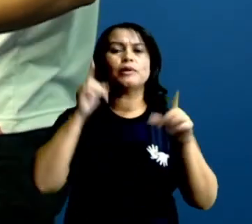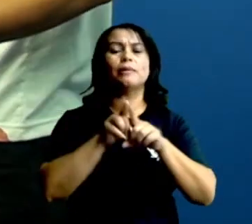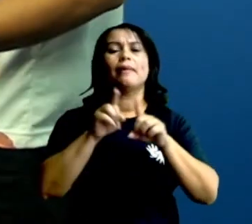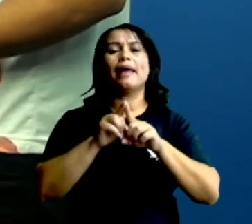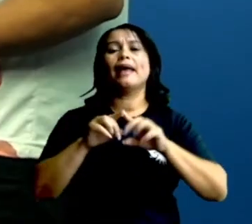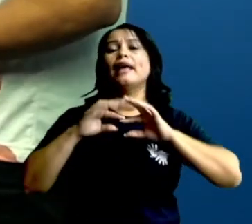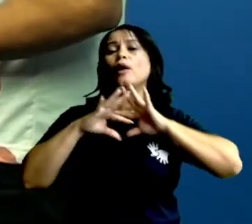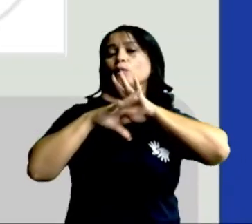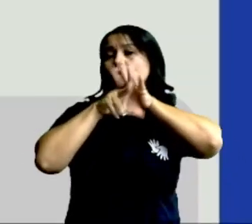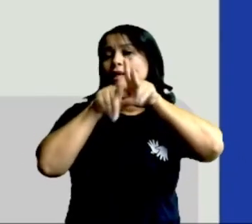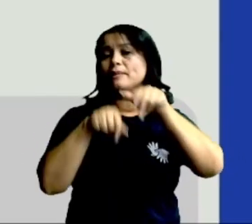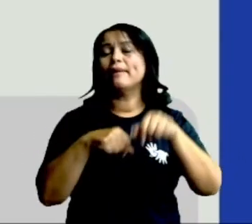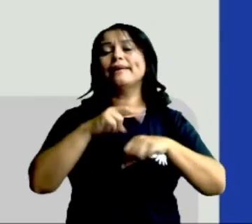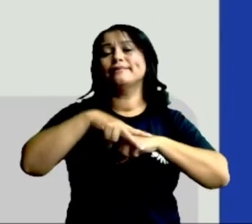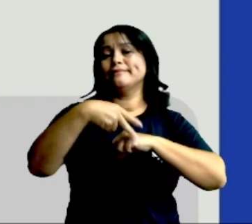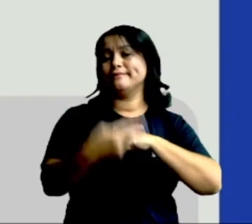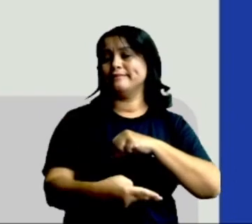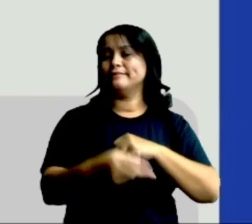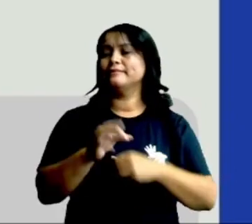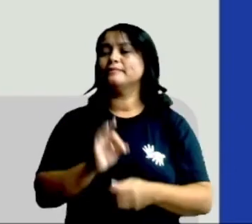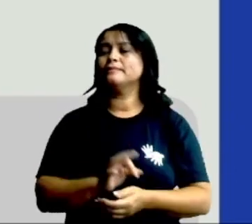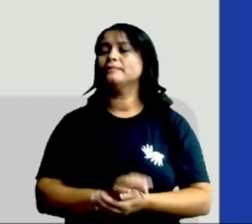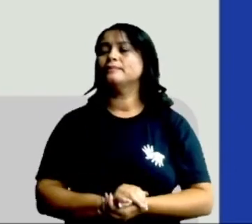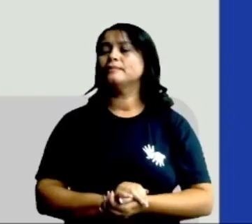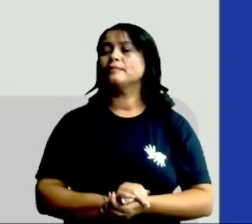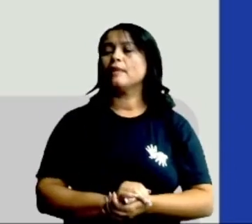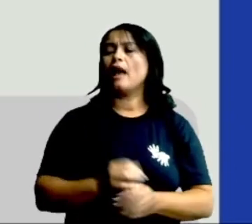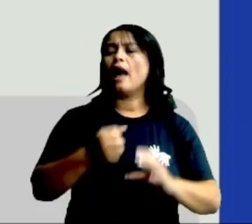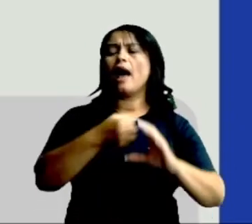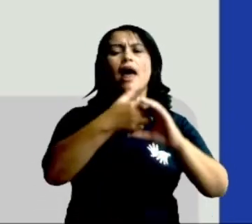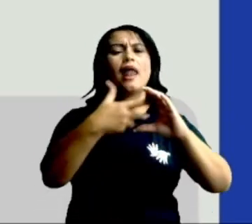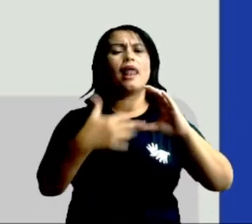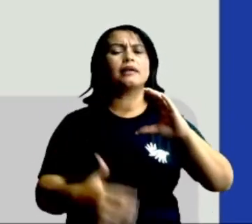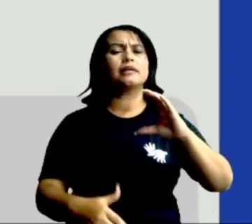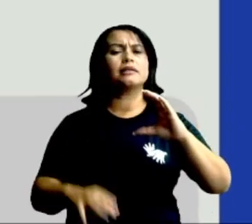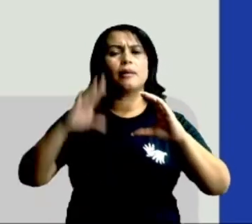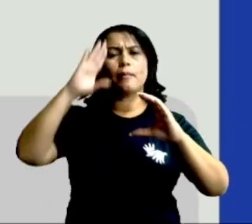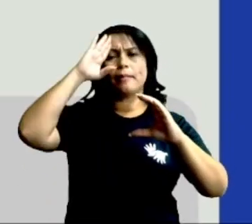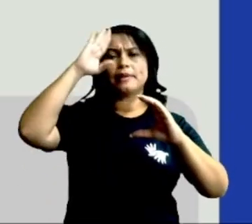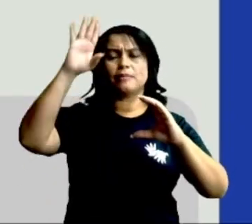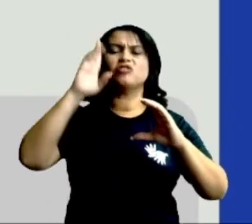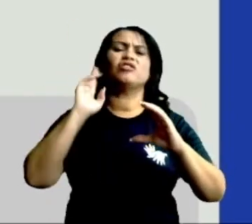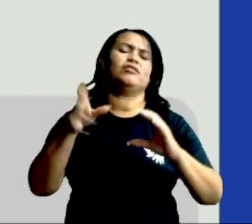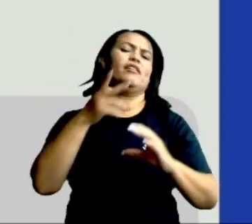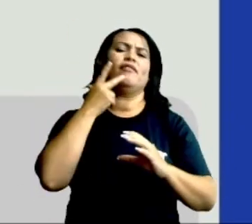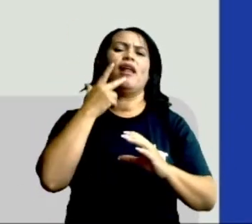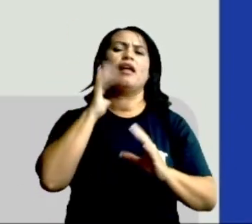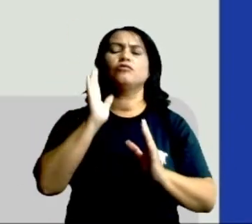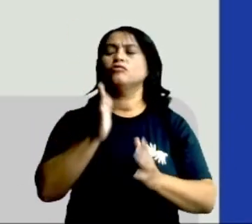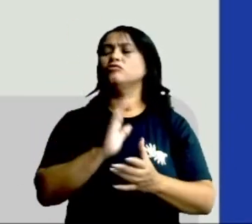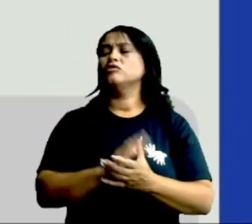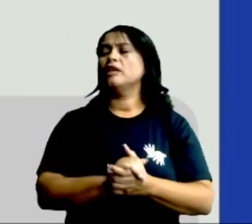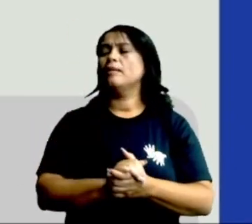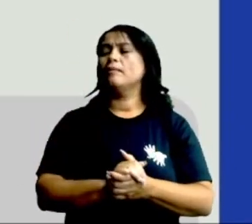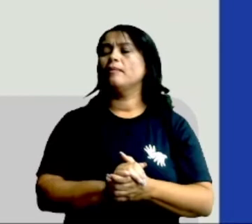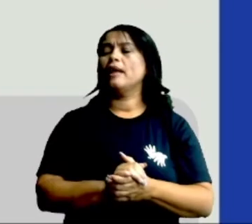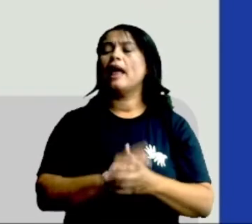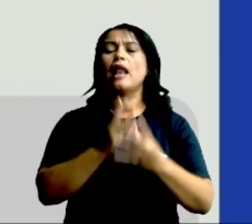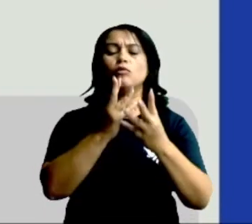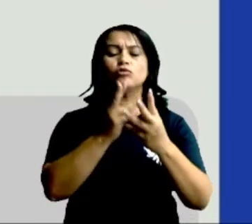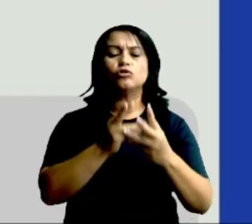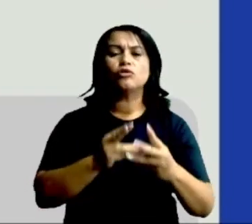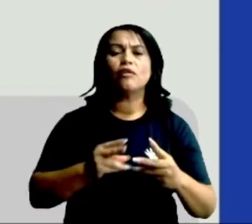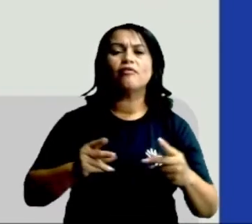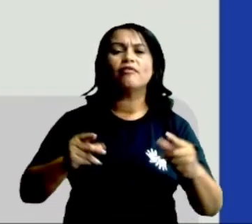certo? Sejam eles plantas ou animais. Características principais. Eu já tinha falado isso para vocês. É um